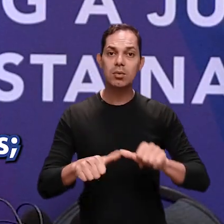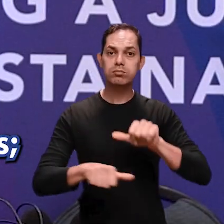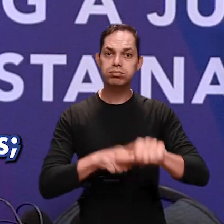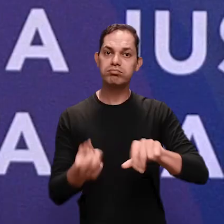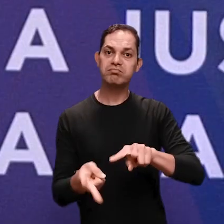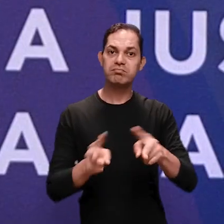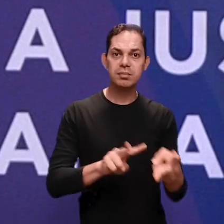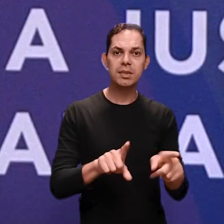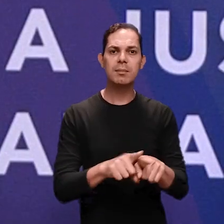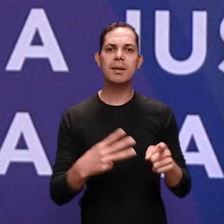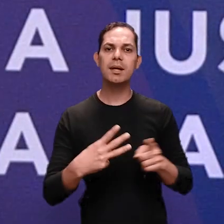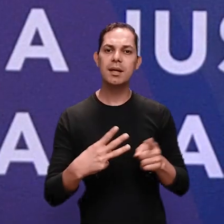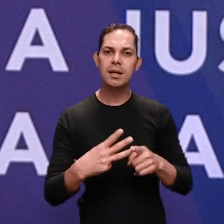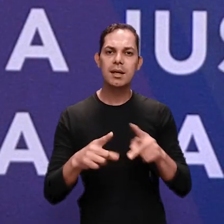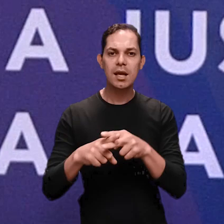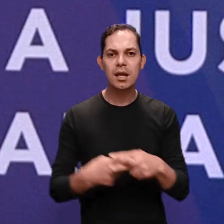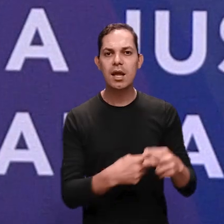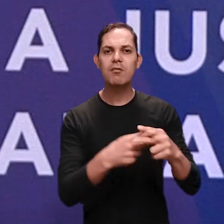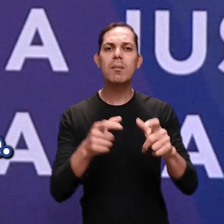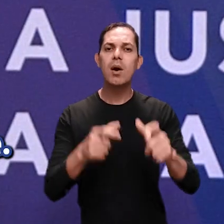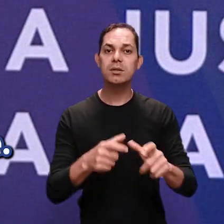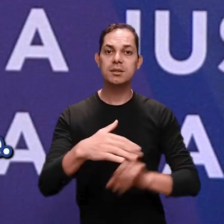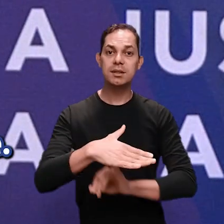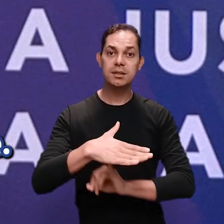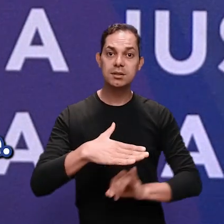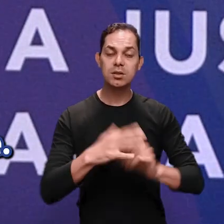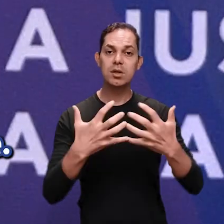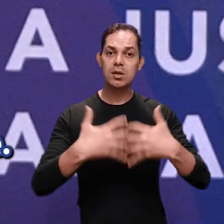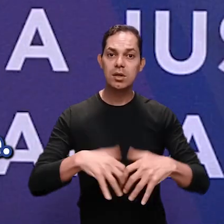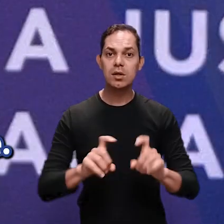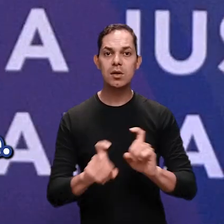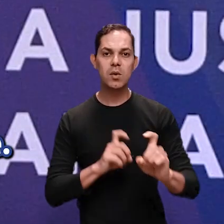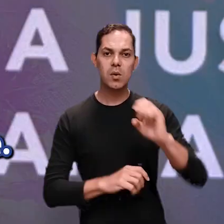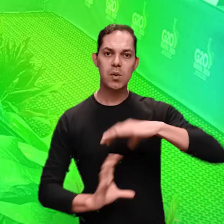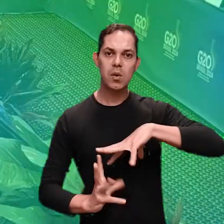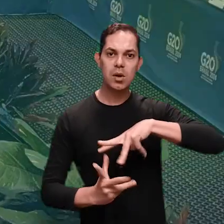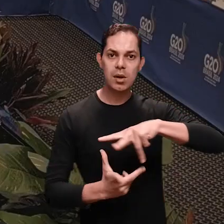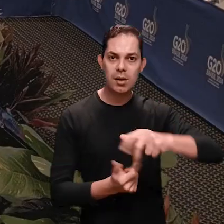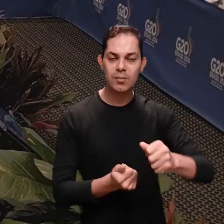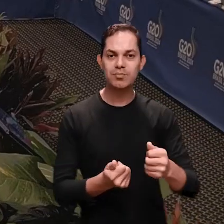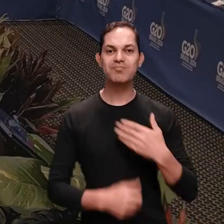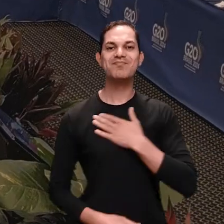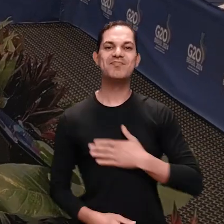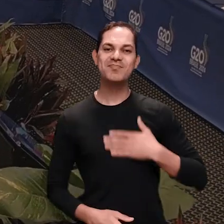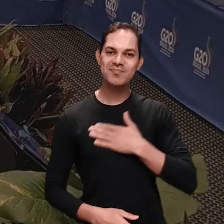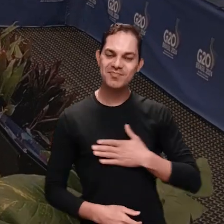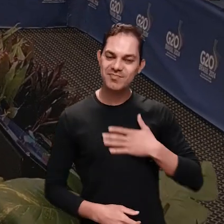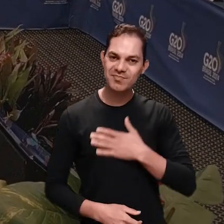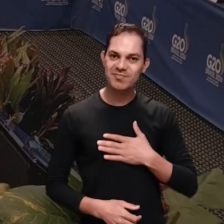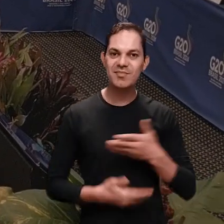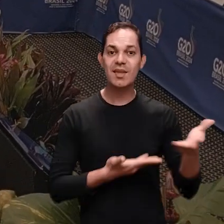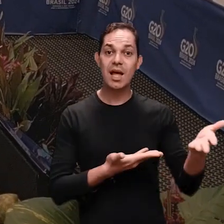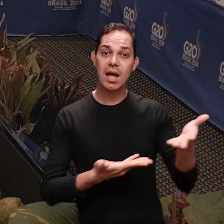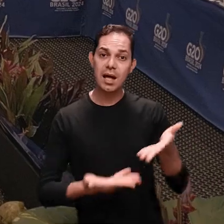transição energética, e a busca por reformas nas instituições de governança global. É com grande